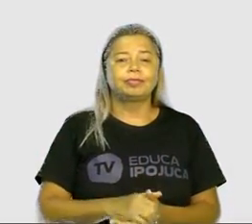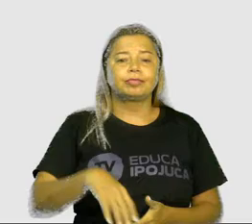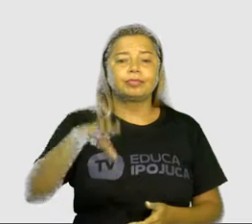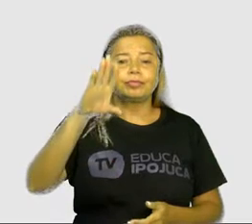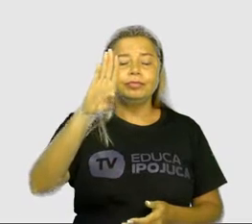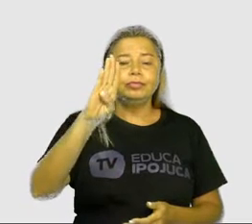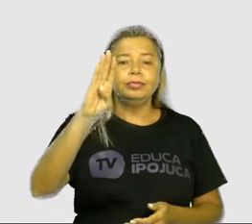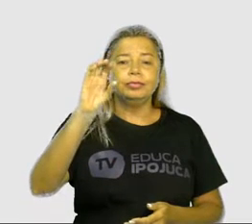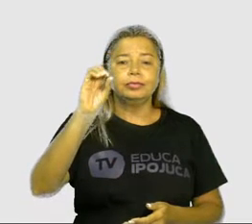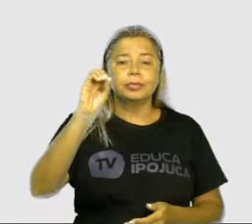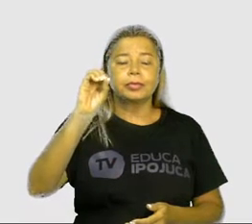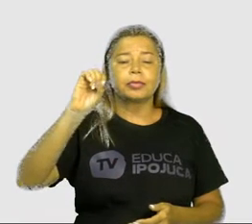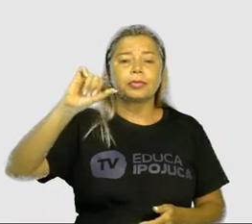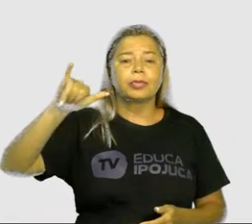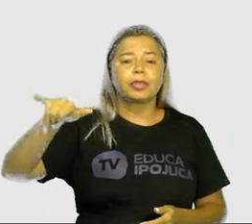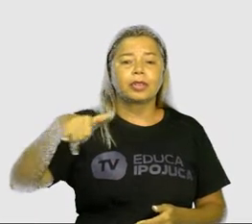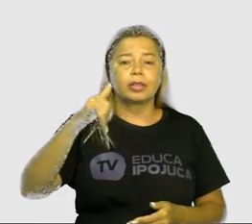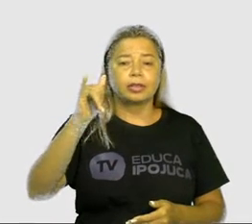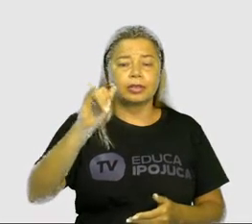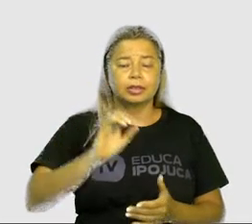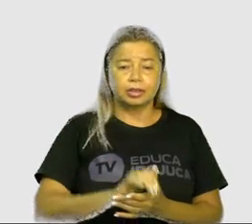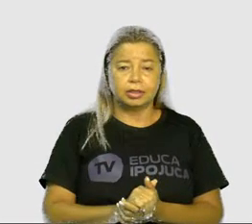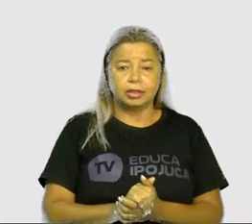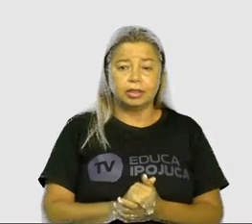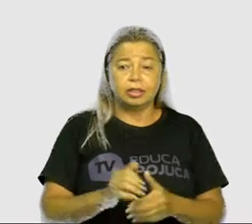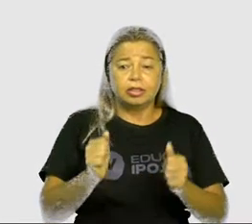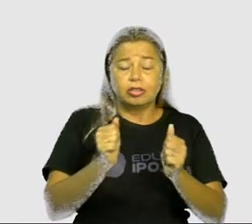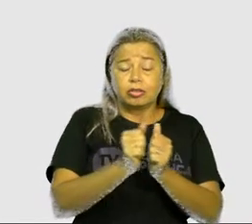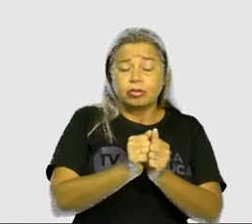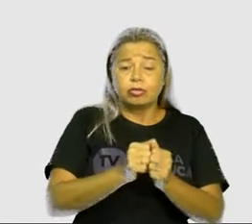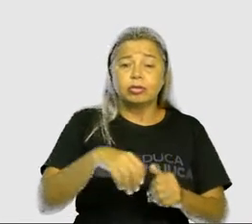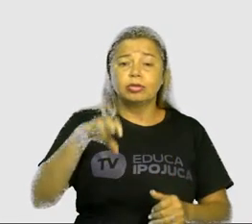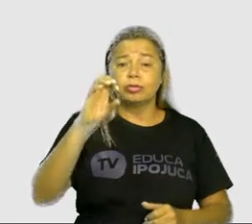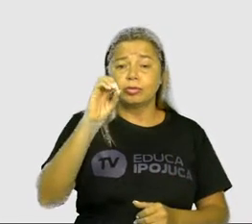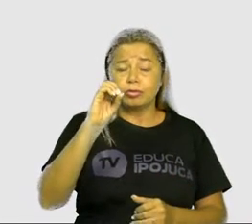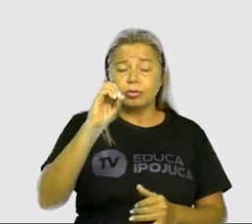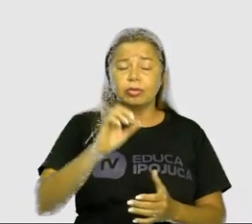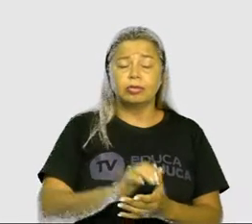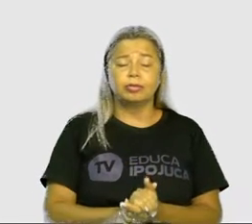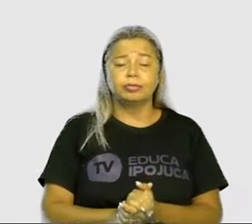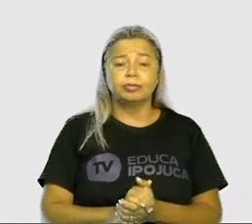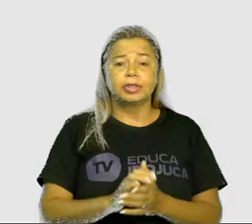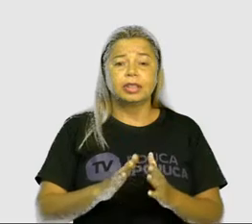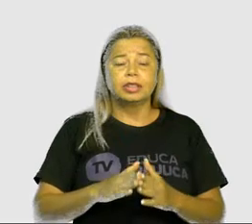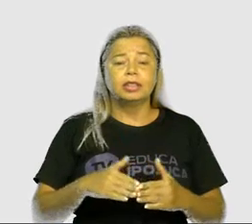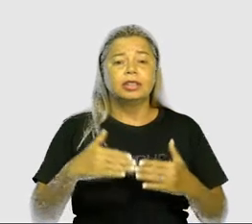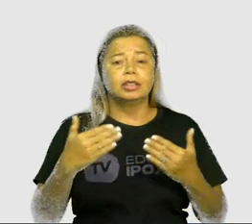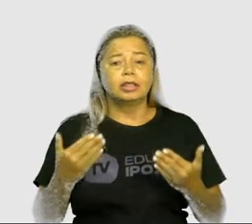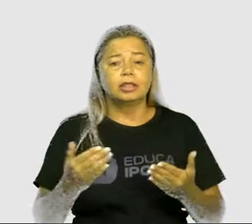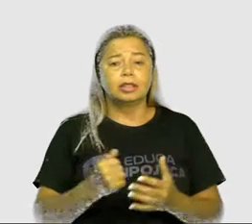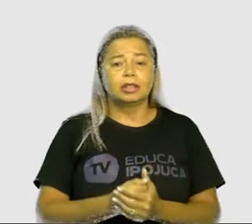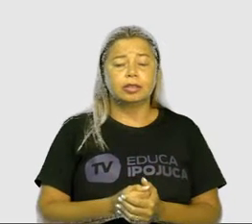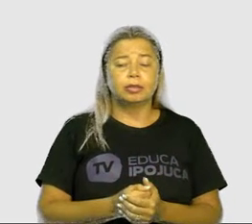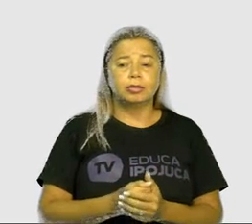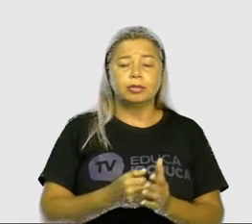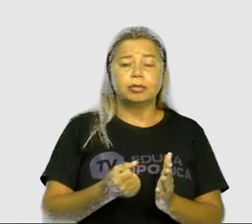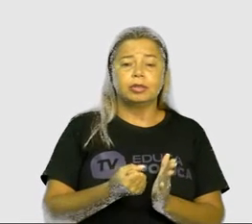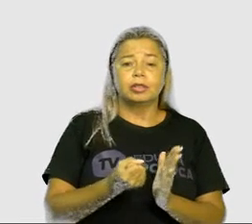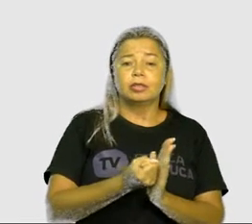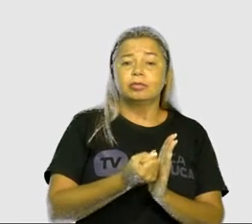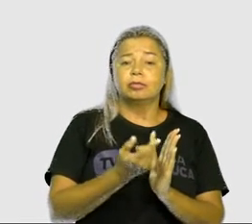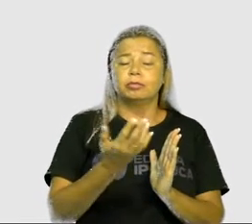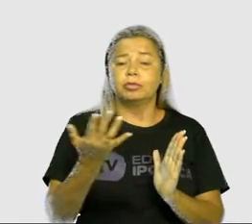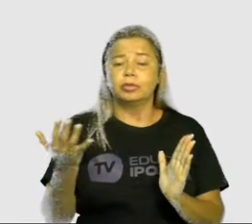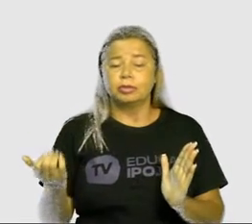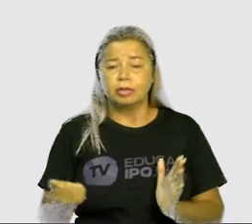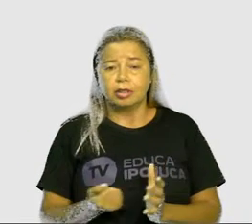Y e antes do Y veio a letra O, que é uma vogal. Então, para falar de mais de um boy, para